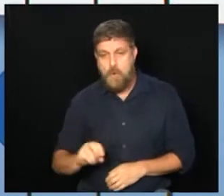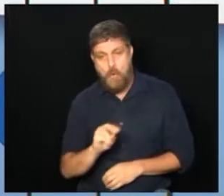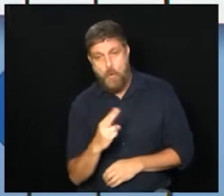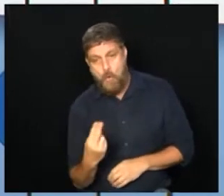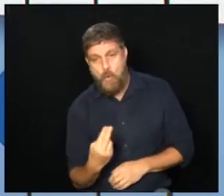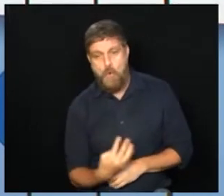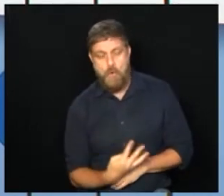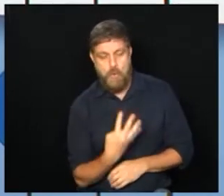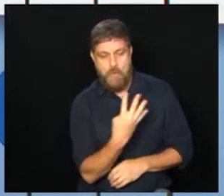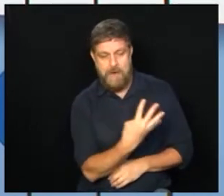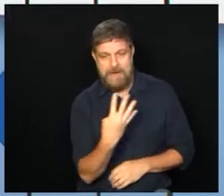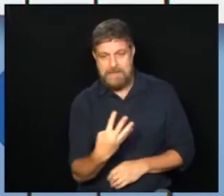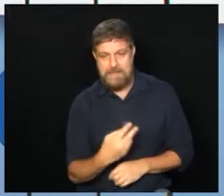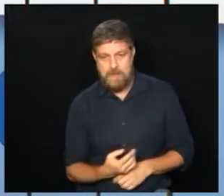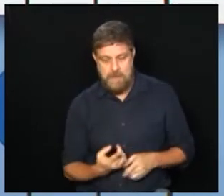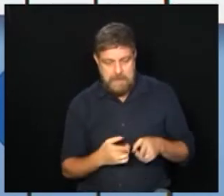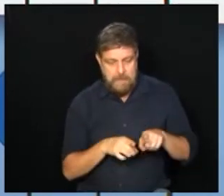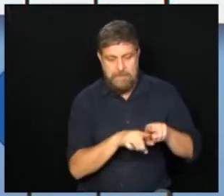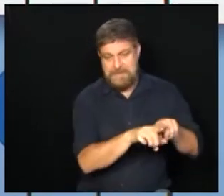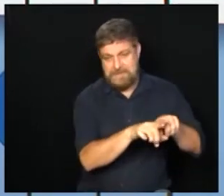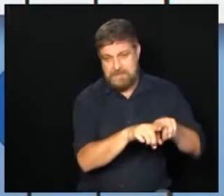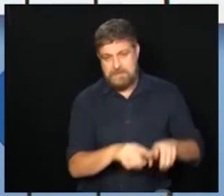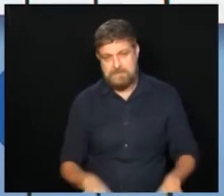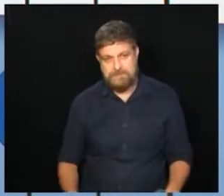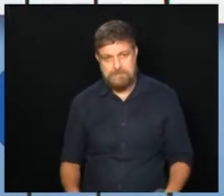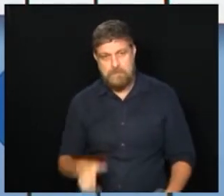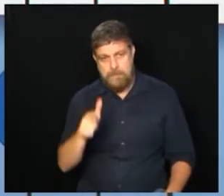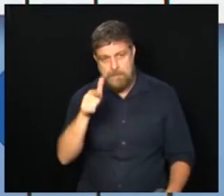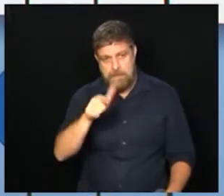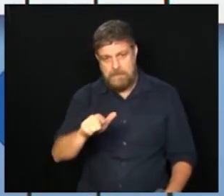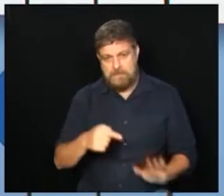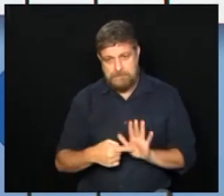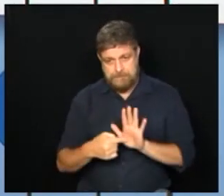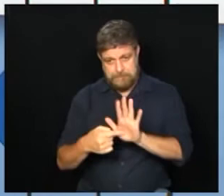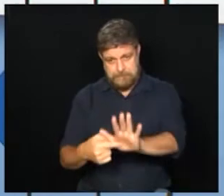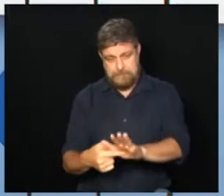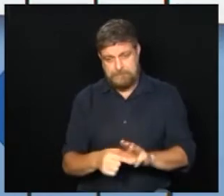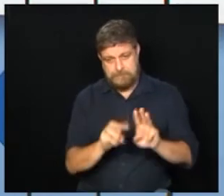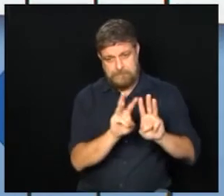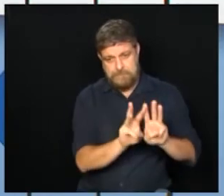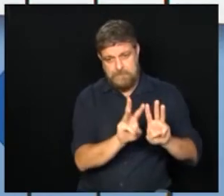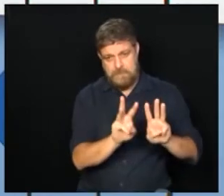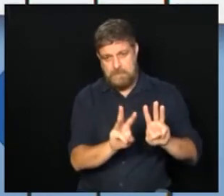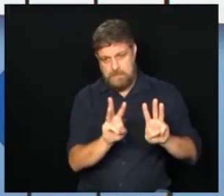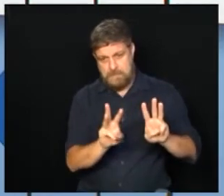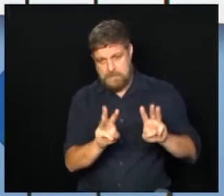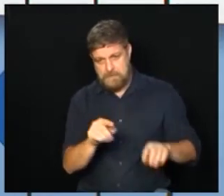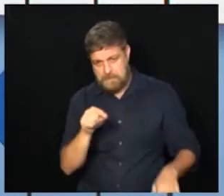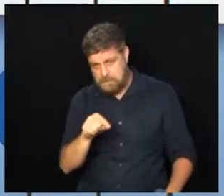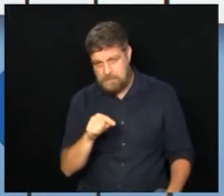44 entidades colaboradoras. Então vamos repetir o endereço aqui, ó,